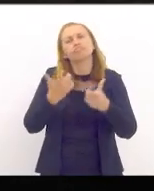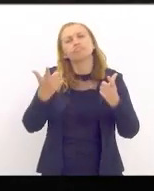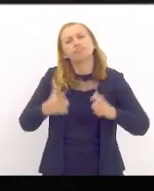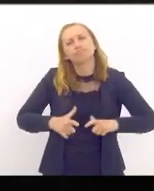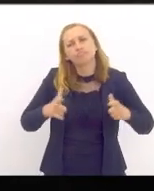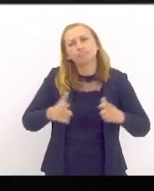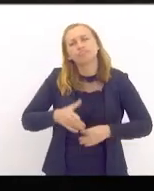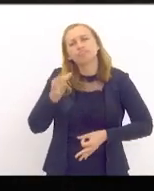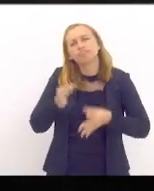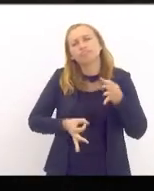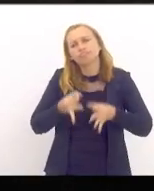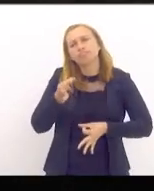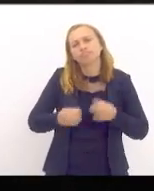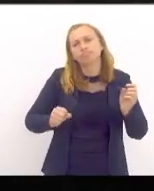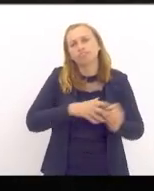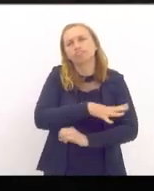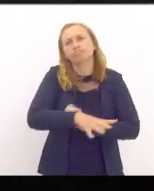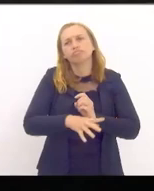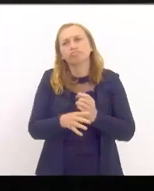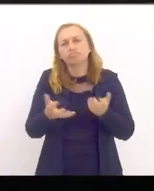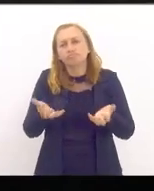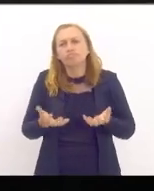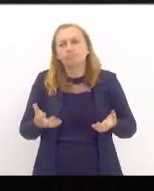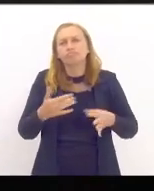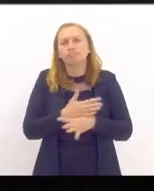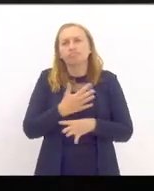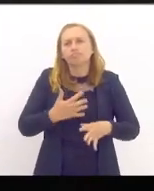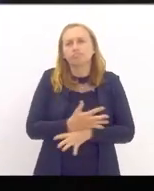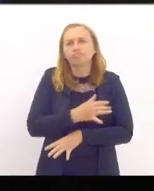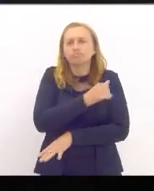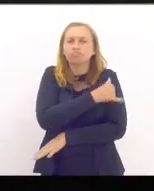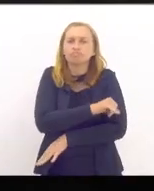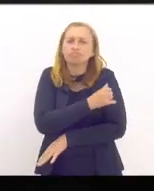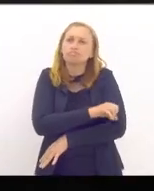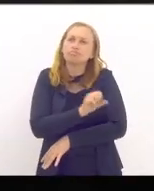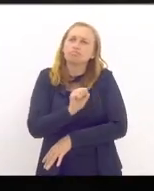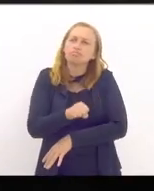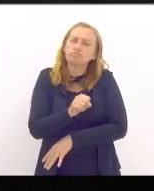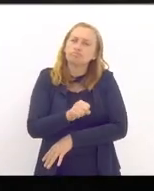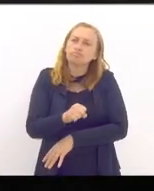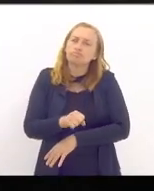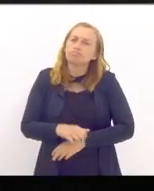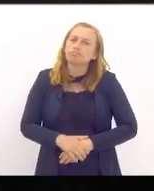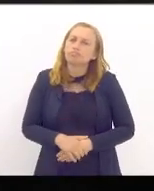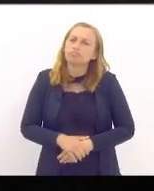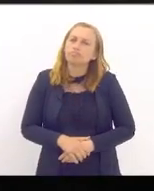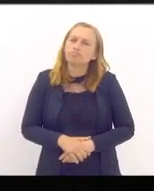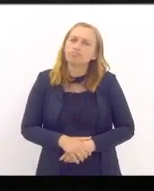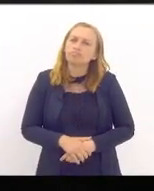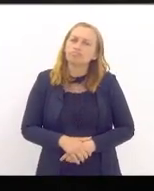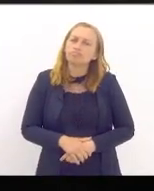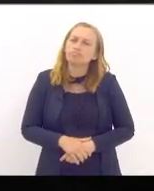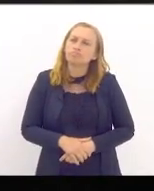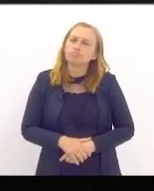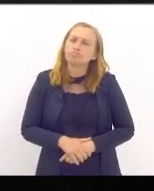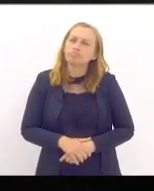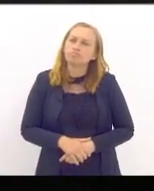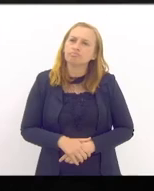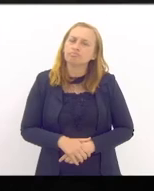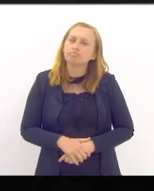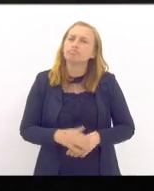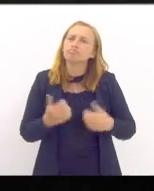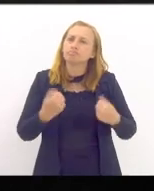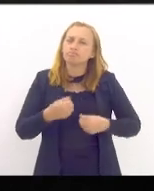espaço da justiça social eu quero a cidade do Rio de Janeiro isto e isso daí tem que existir a